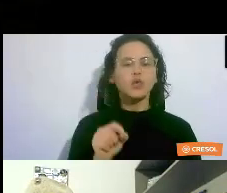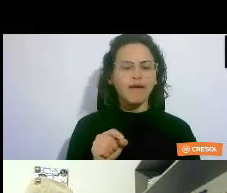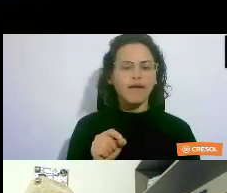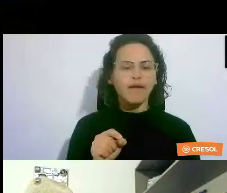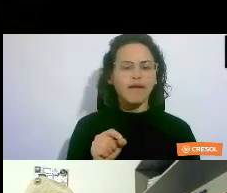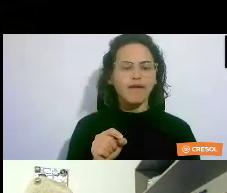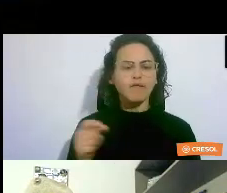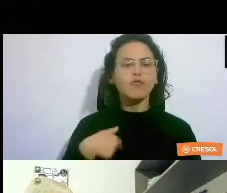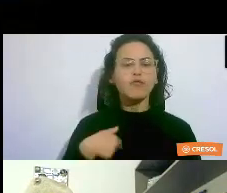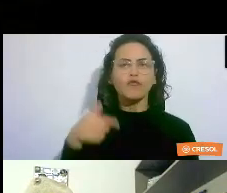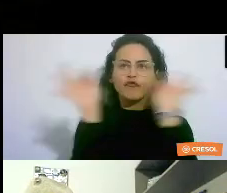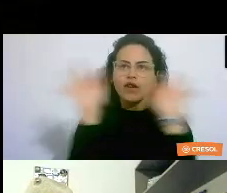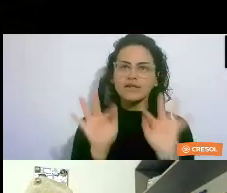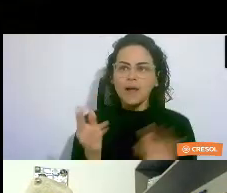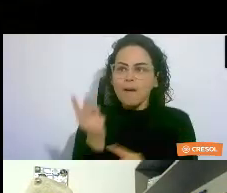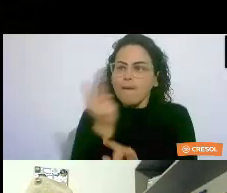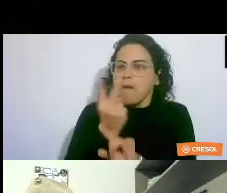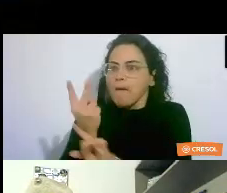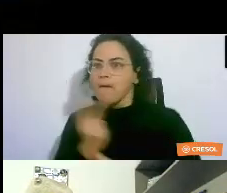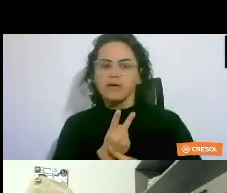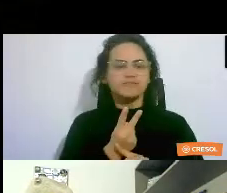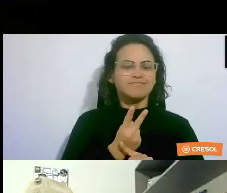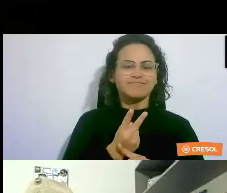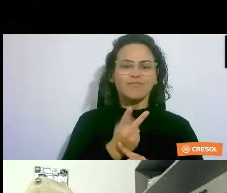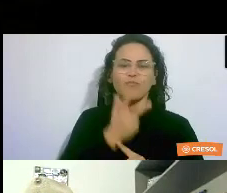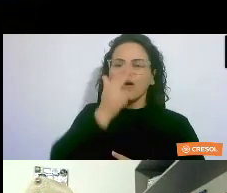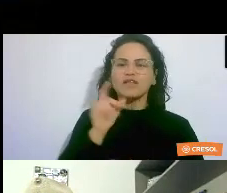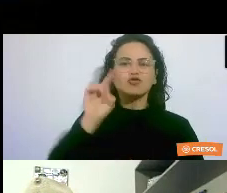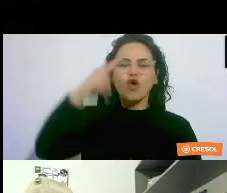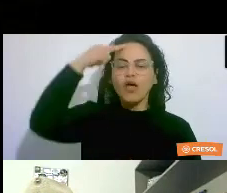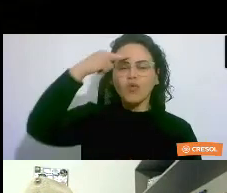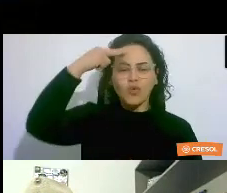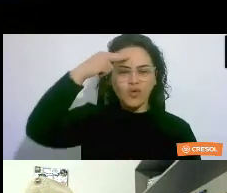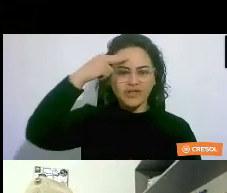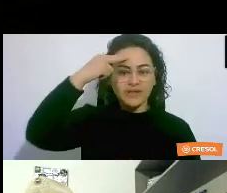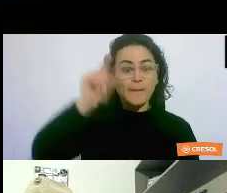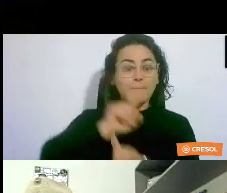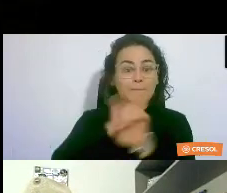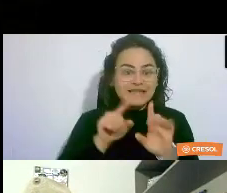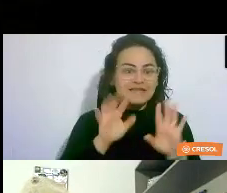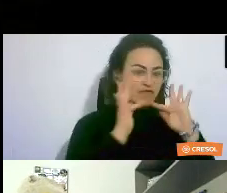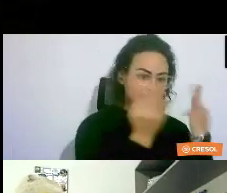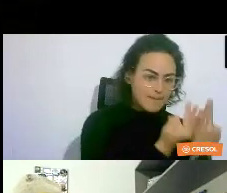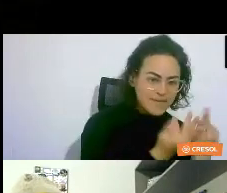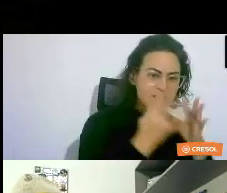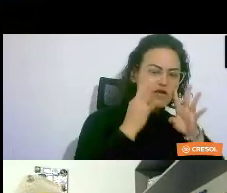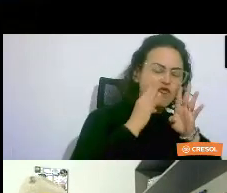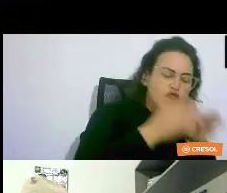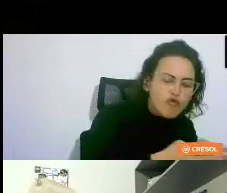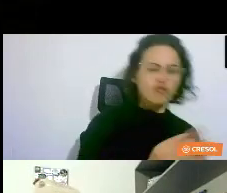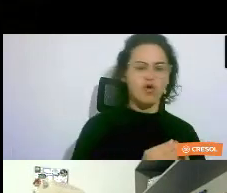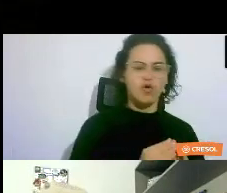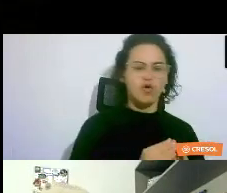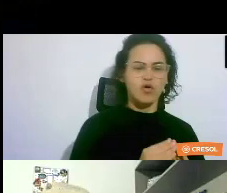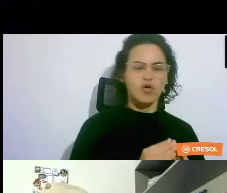se focalizar a atenção na família, nos amigos, nas necessidades dos outros, no trabalho, procurando